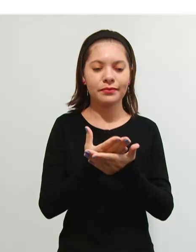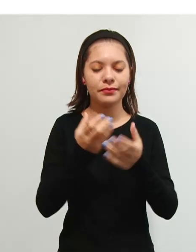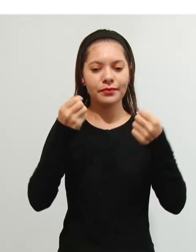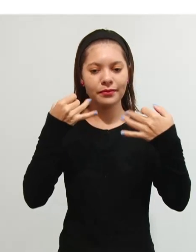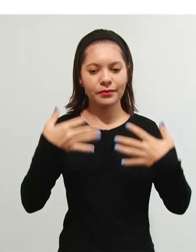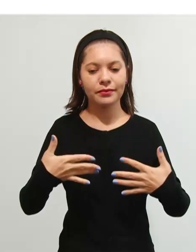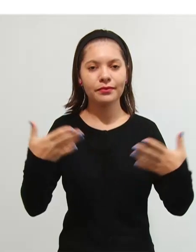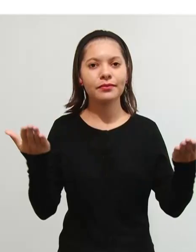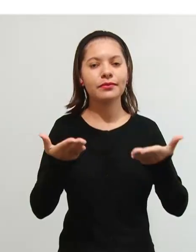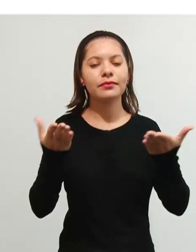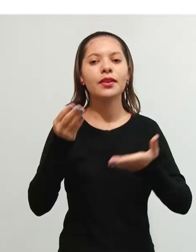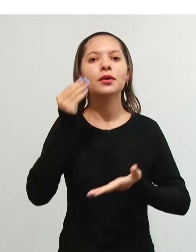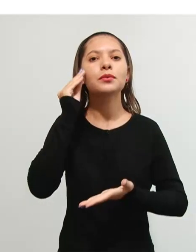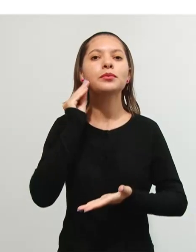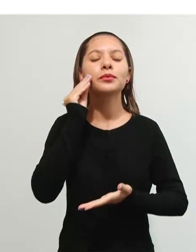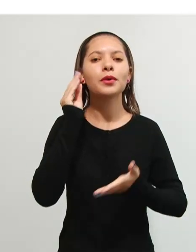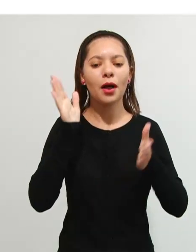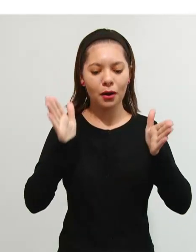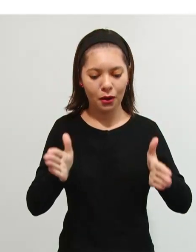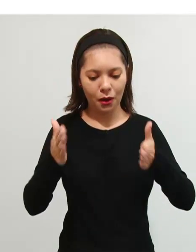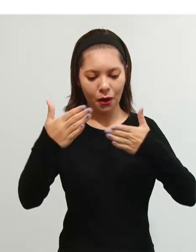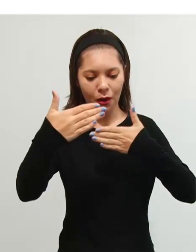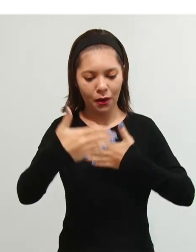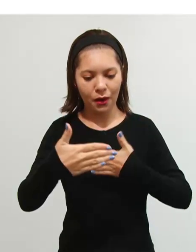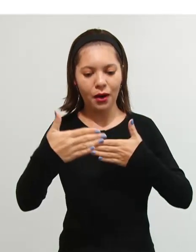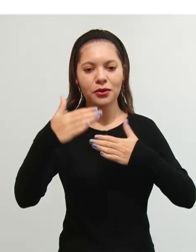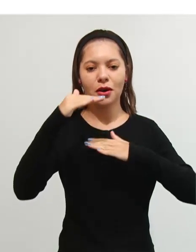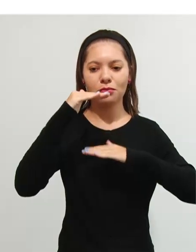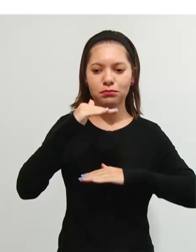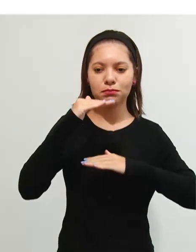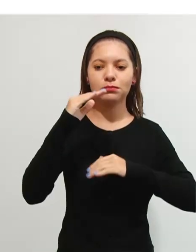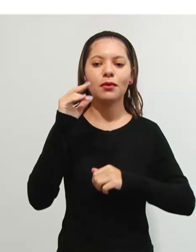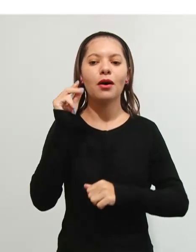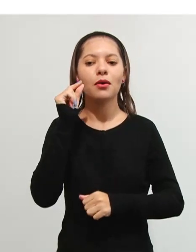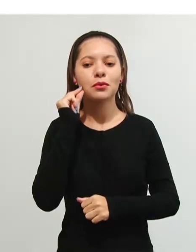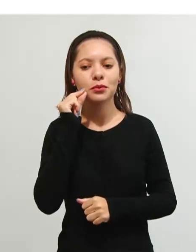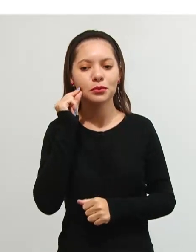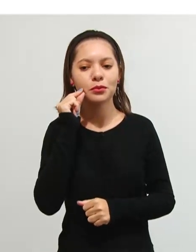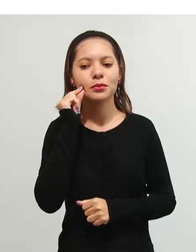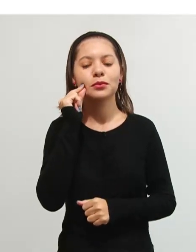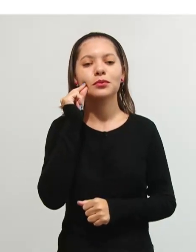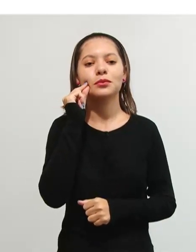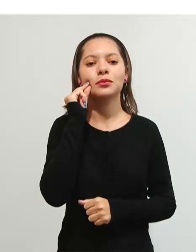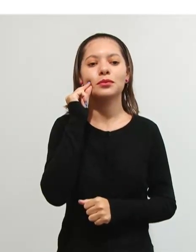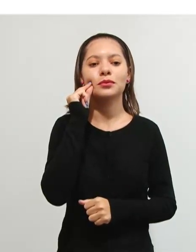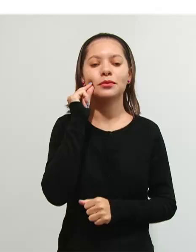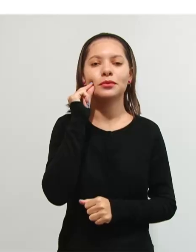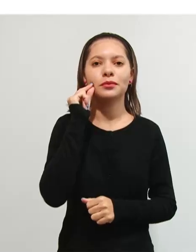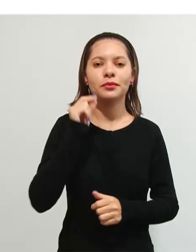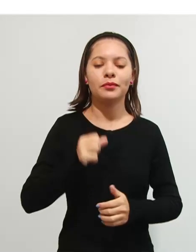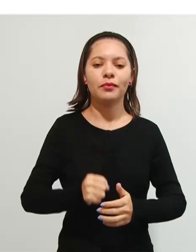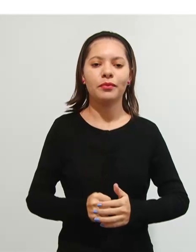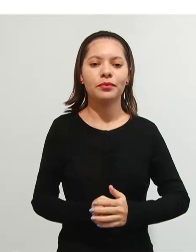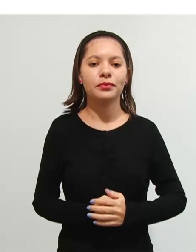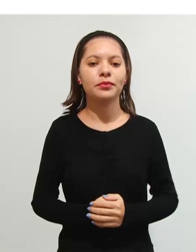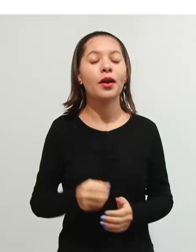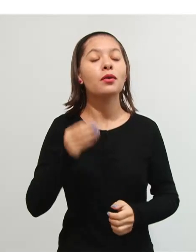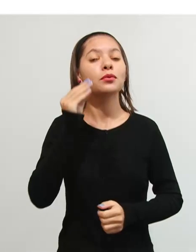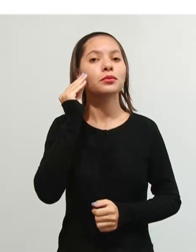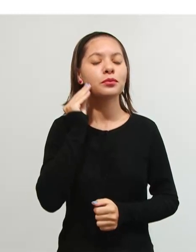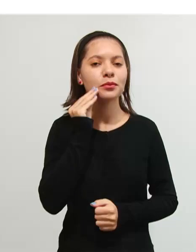vocês sobre o experimento da caixa de rato, que ele, na verdade, não gostava que fosse chamado de caixa, mas assim como